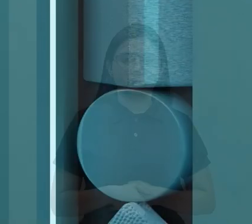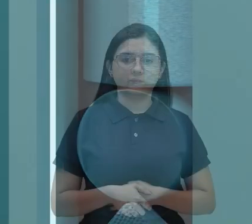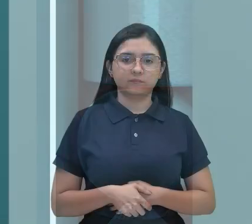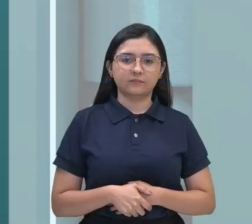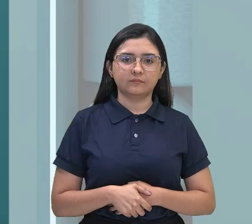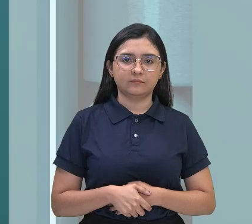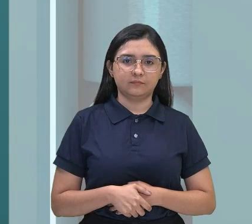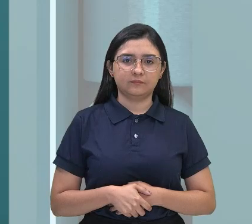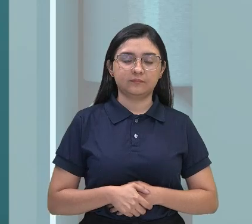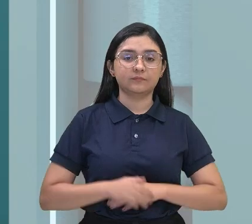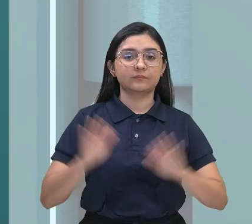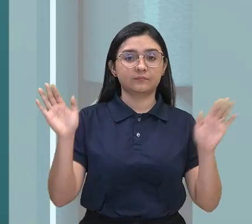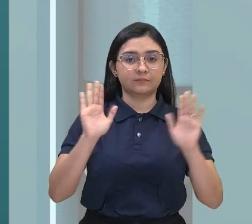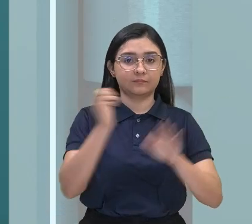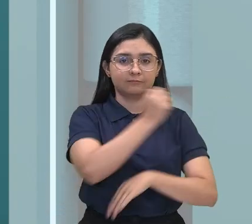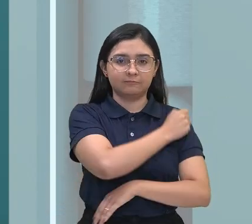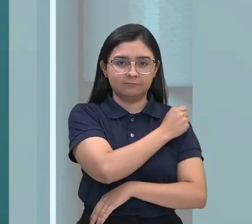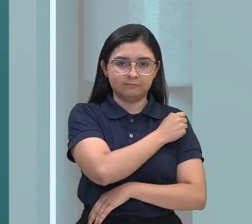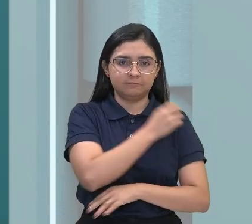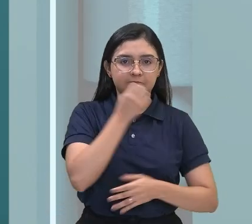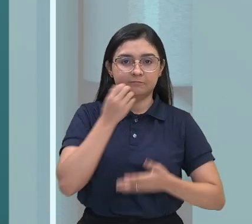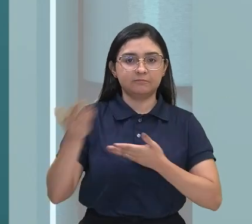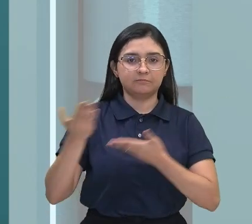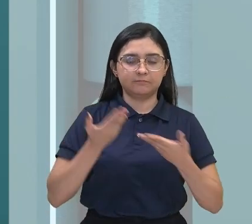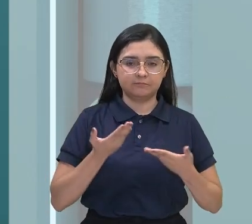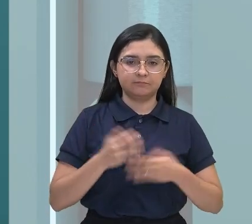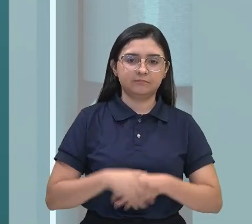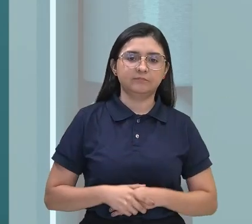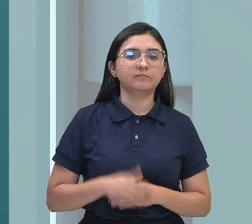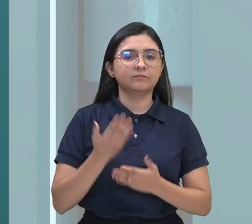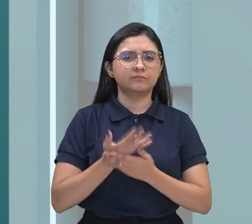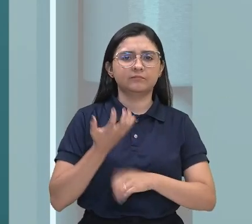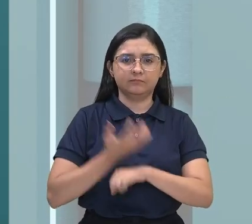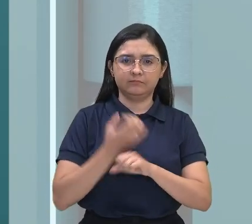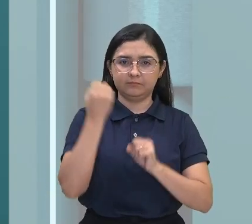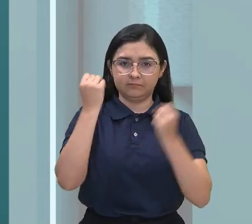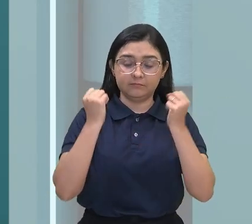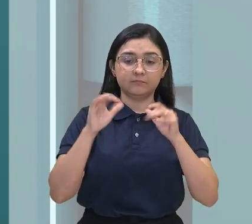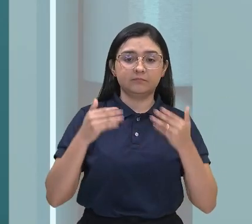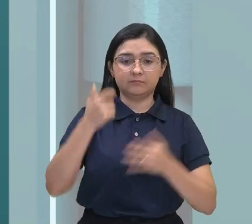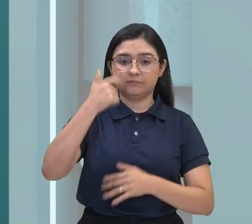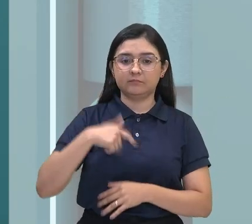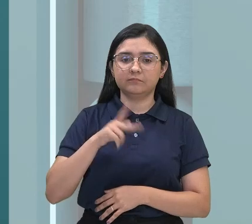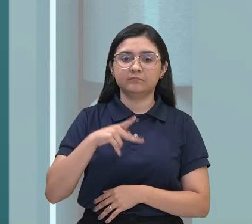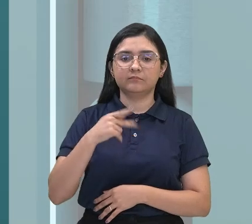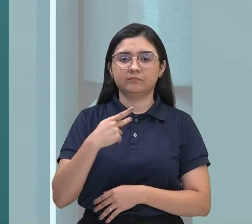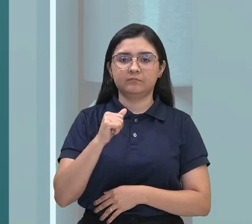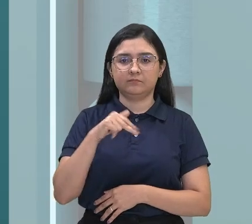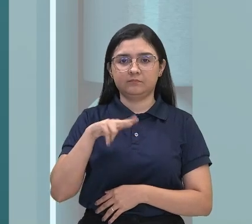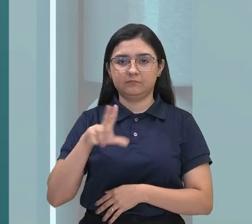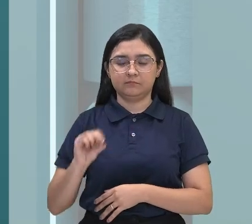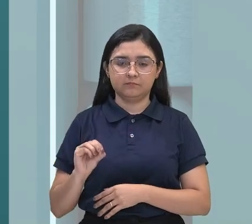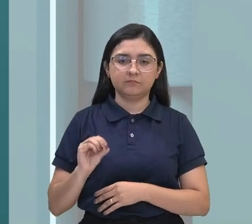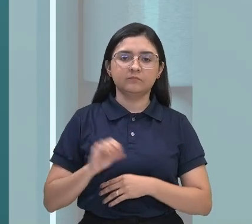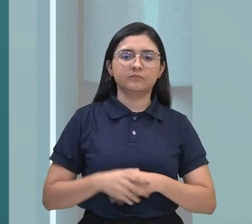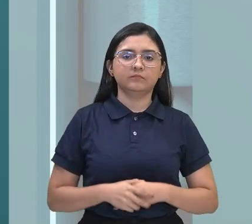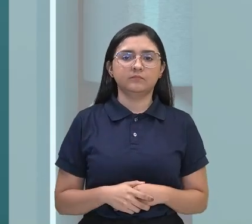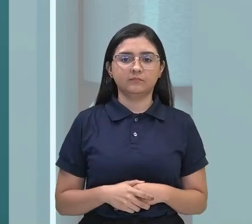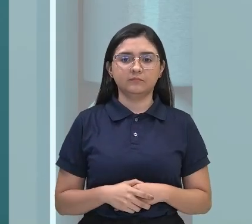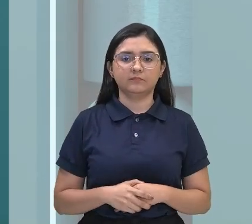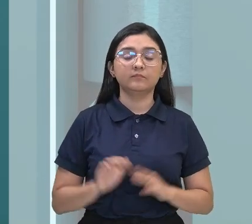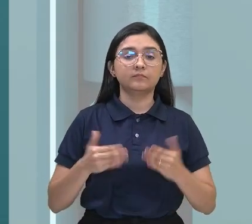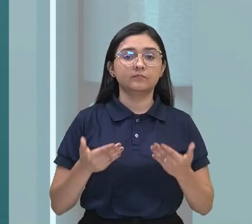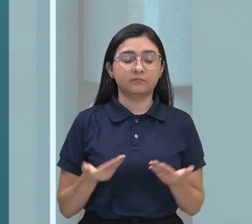Olá, alunos, olá, turmas, sejam bem-vindos à nossa aula de Educação Física. Eu sou o professor Paulo Ricardo, seu professor de Educação Física, e